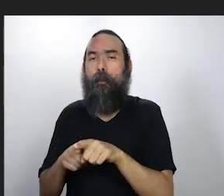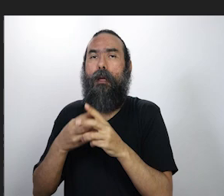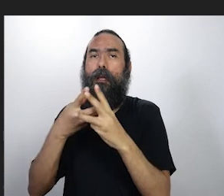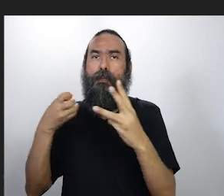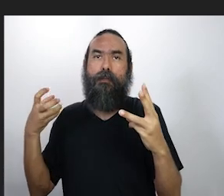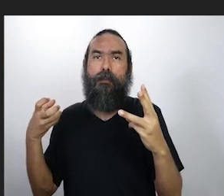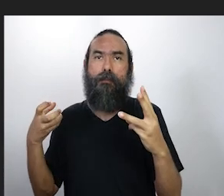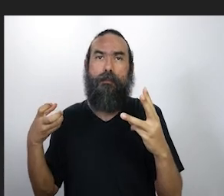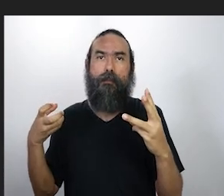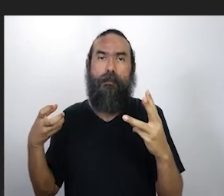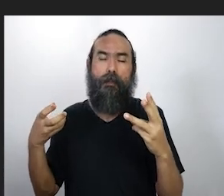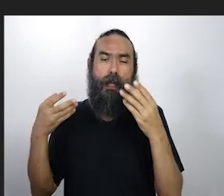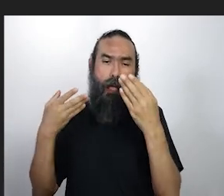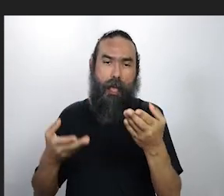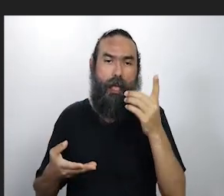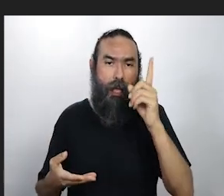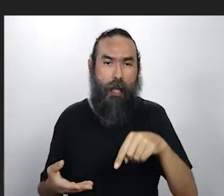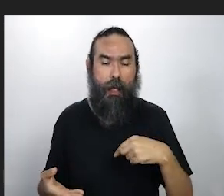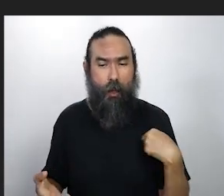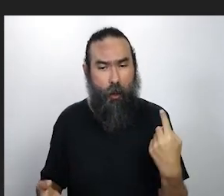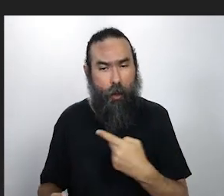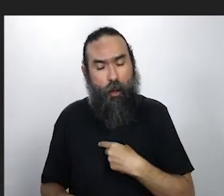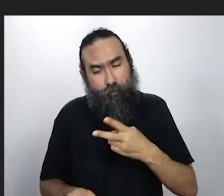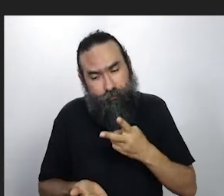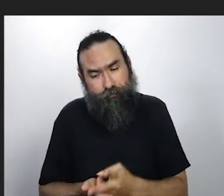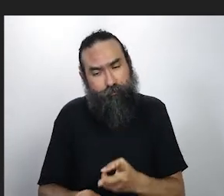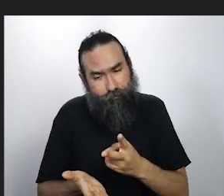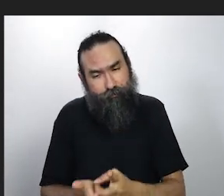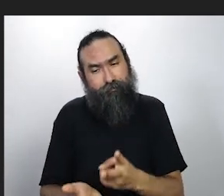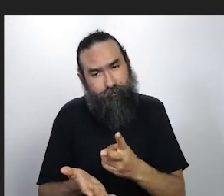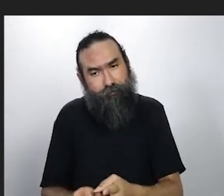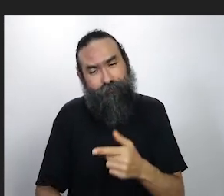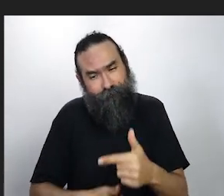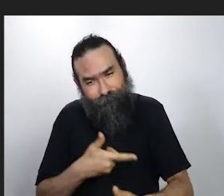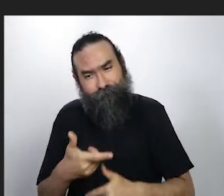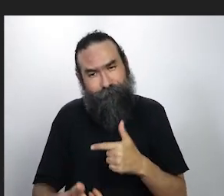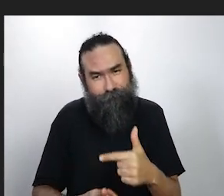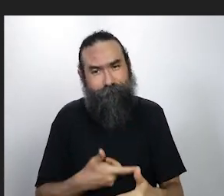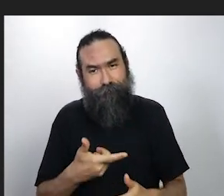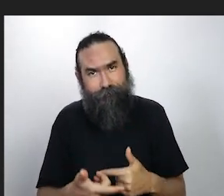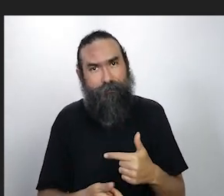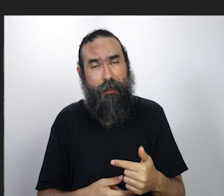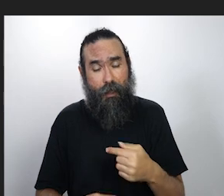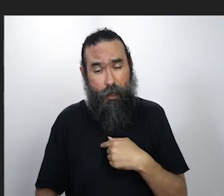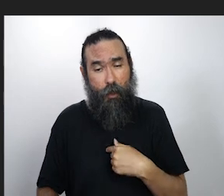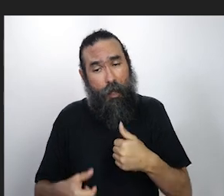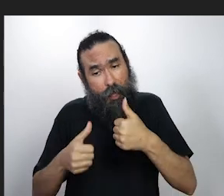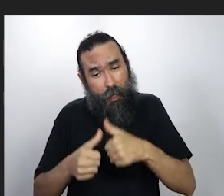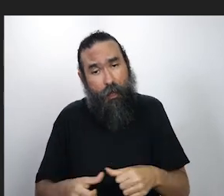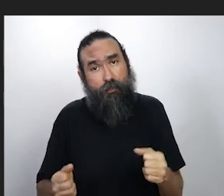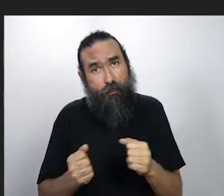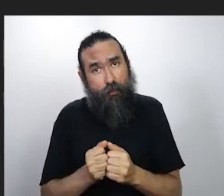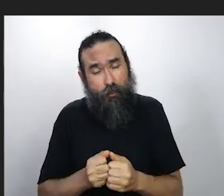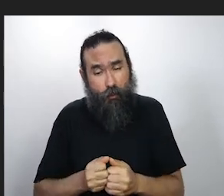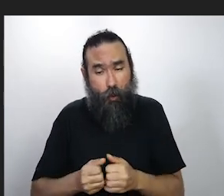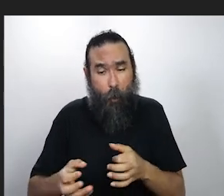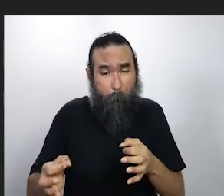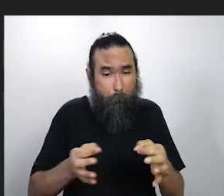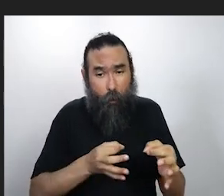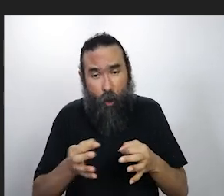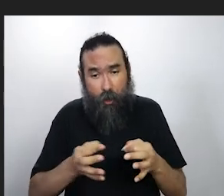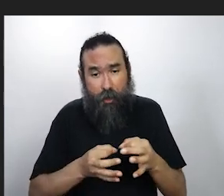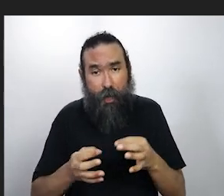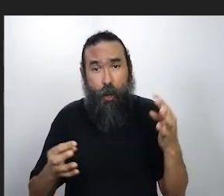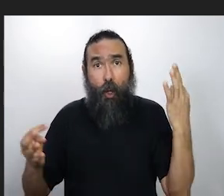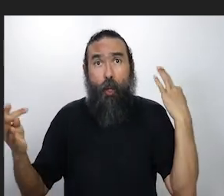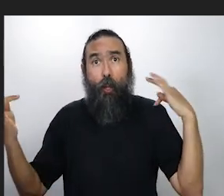né? Eu também estou envolvido num projeto de etnoturismo, estamos criando bases realmente de referência para